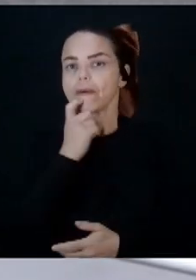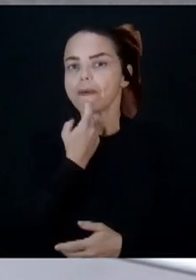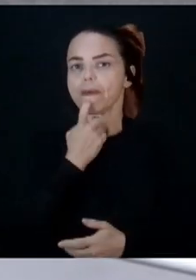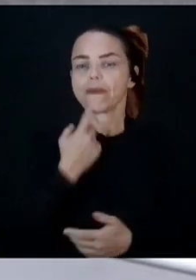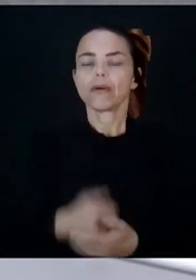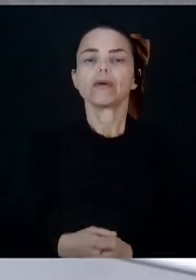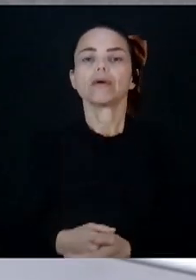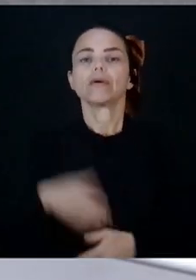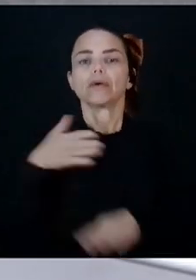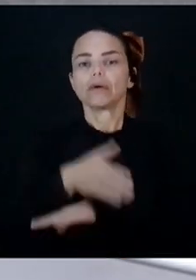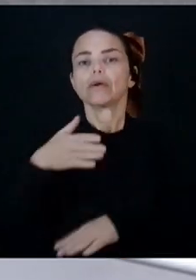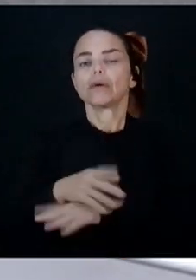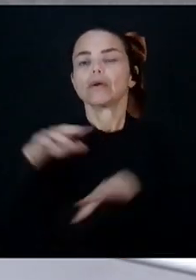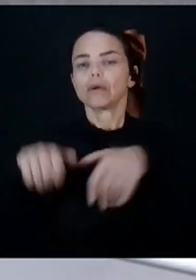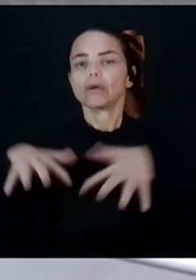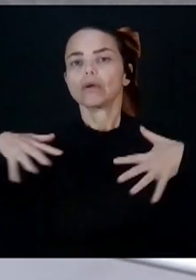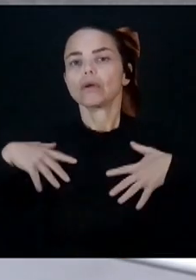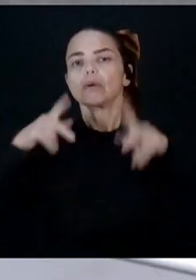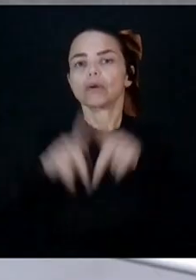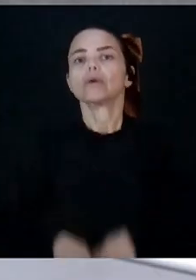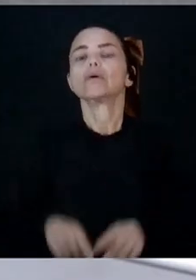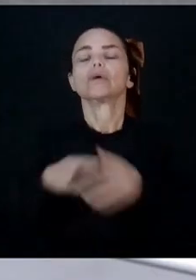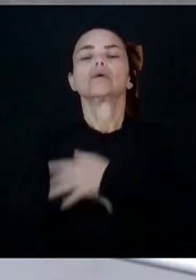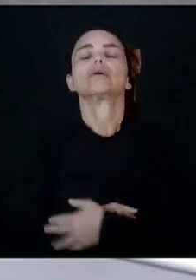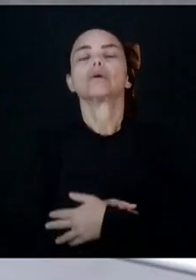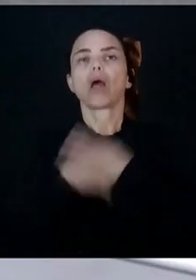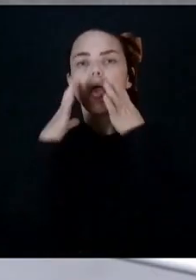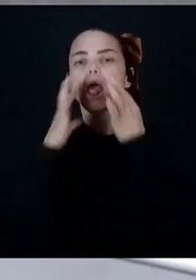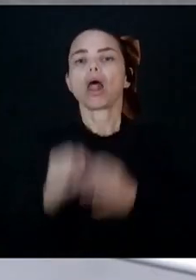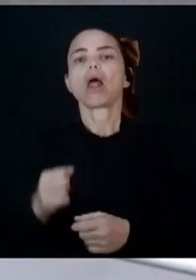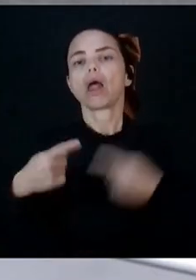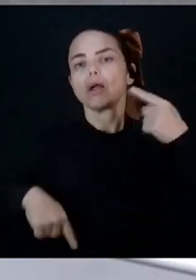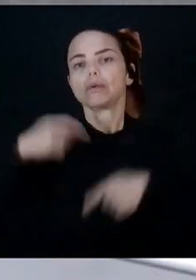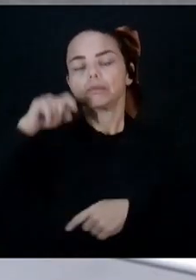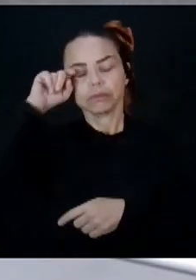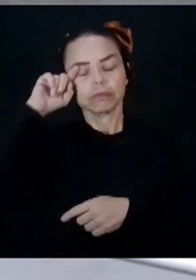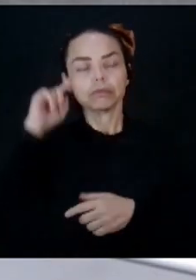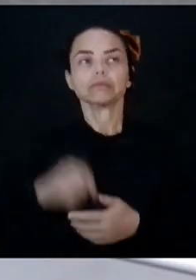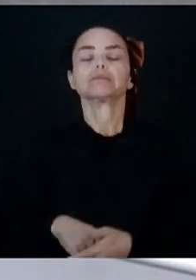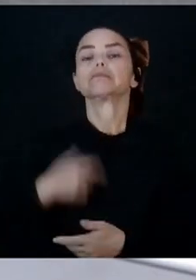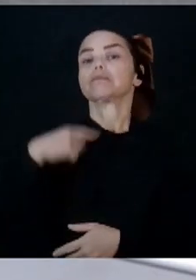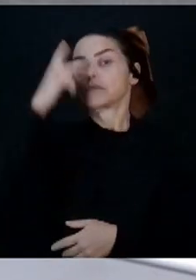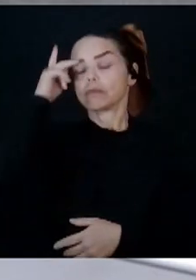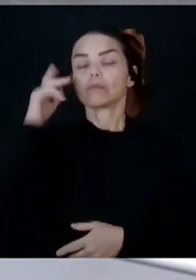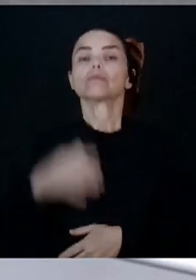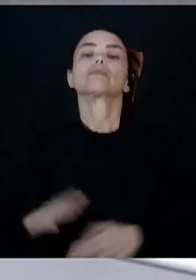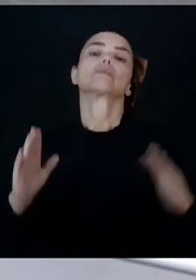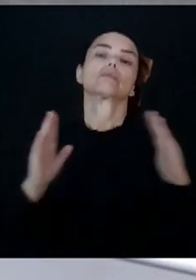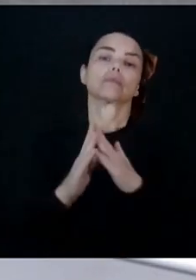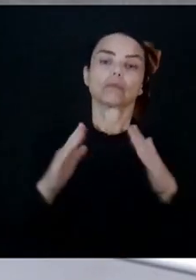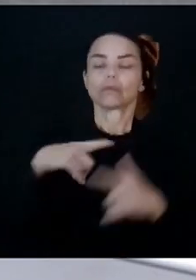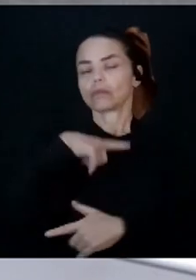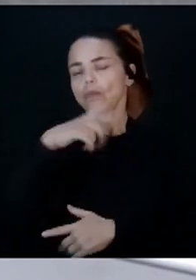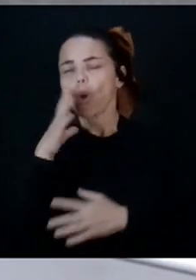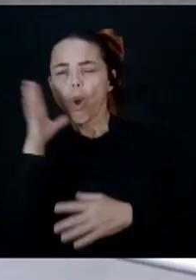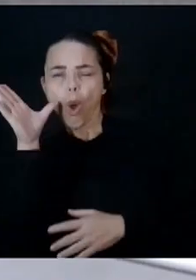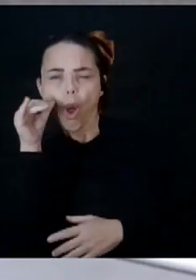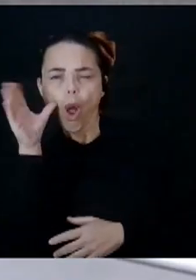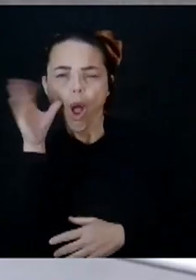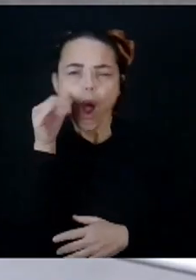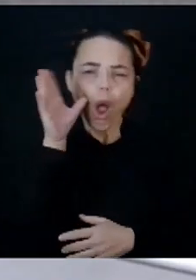pelo povo, e a Câmara esteve muito atenta a esse debate. Bom, para o pessoal que está em casa, vereador, e tem curiosidade,